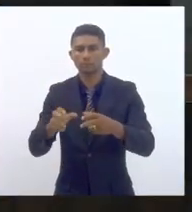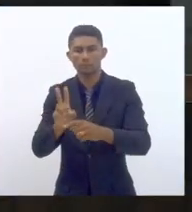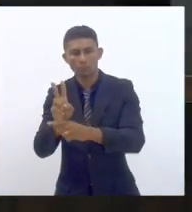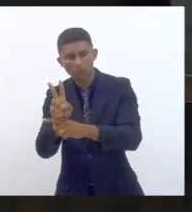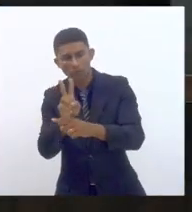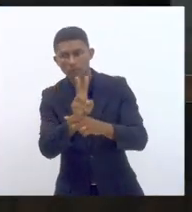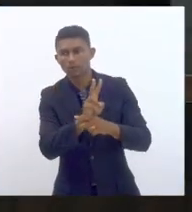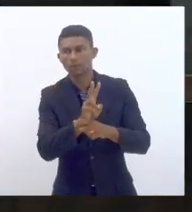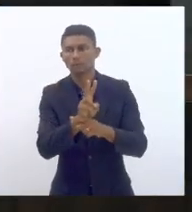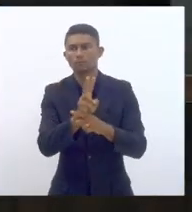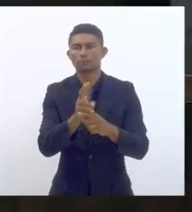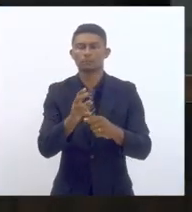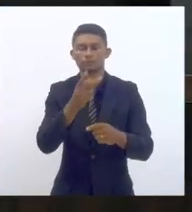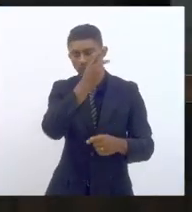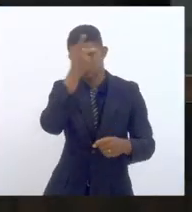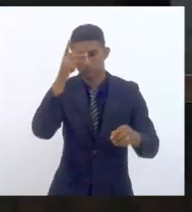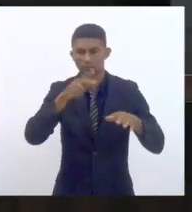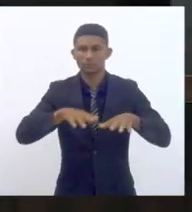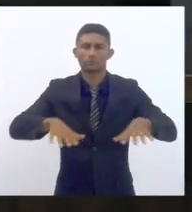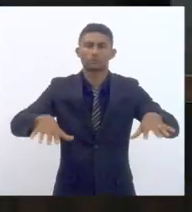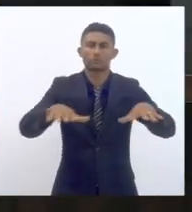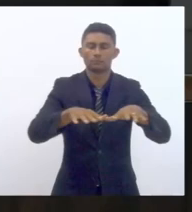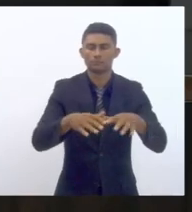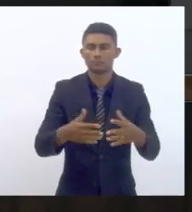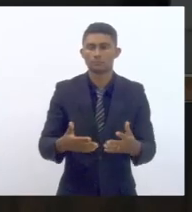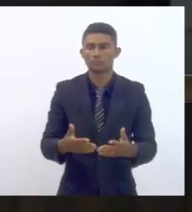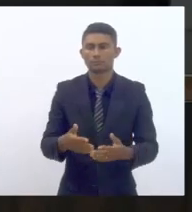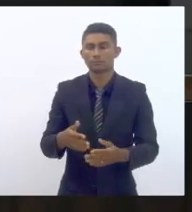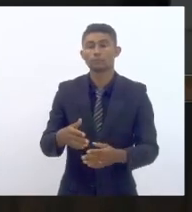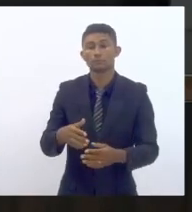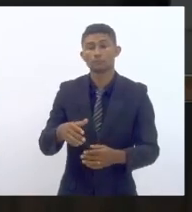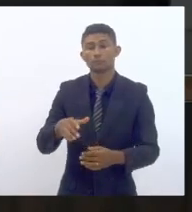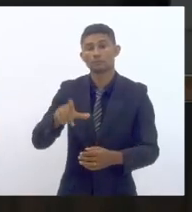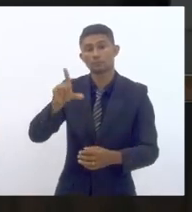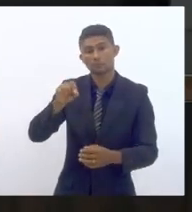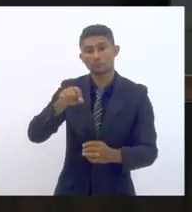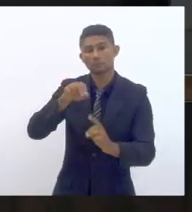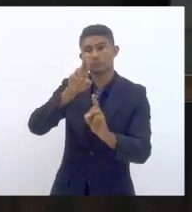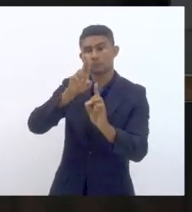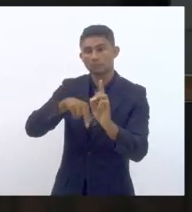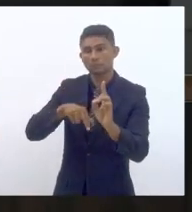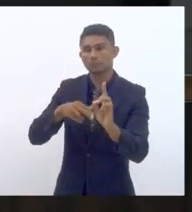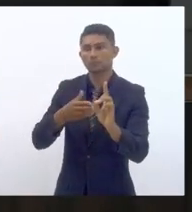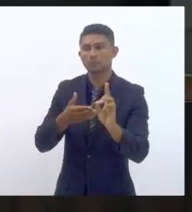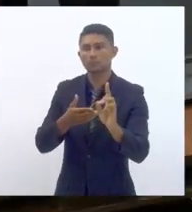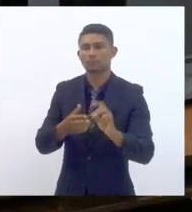Consumidor, presidência designa relator especial, deputado...